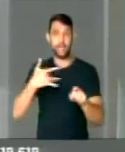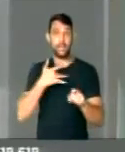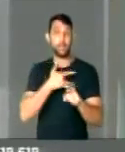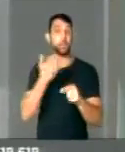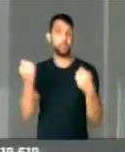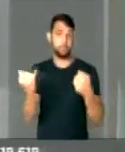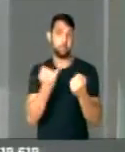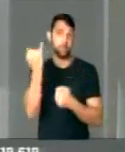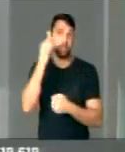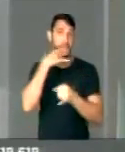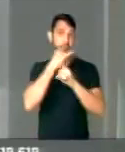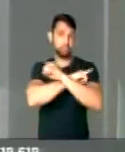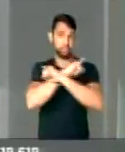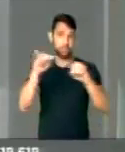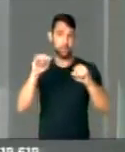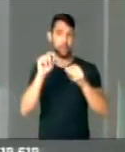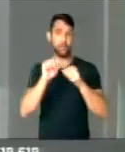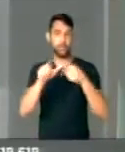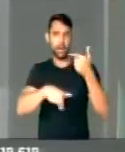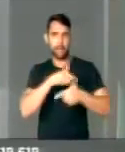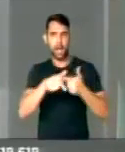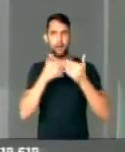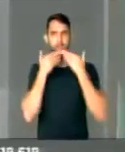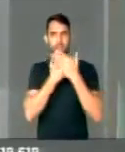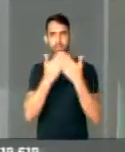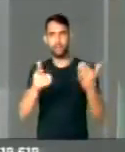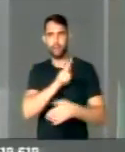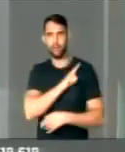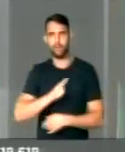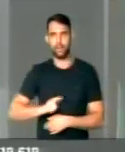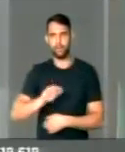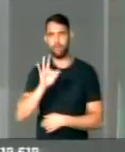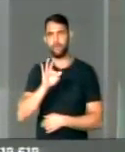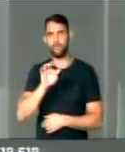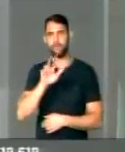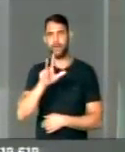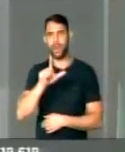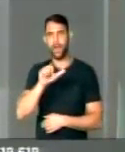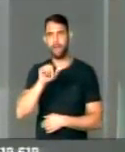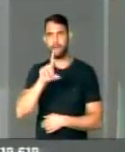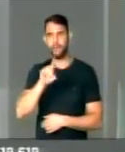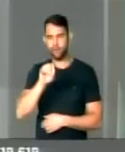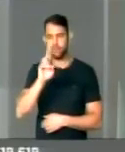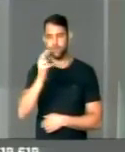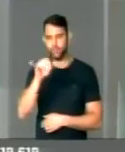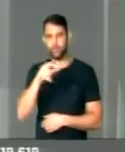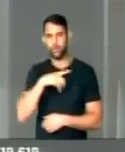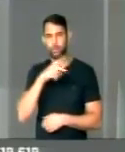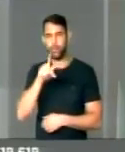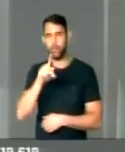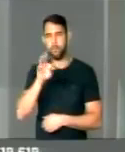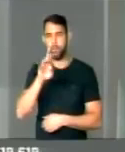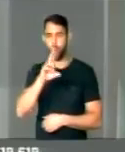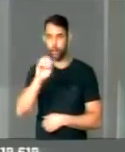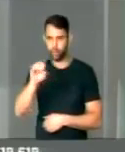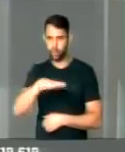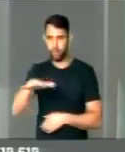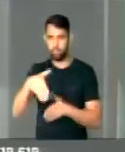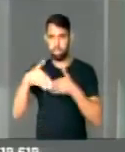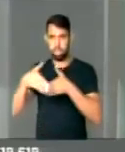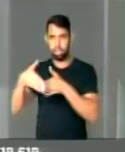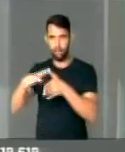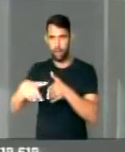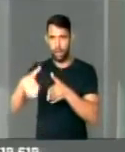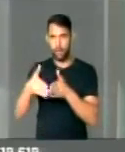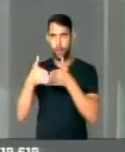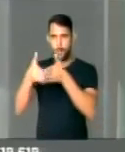ser registrado os feitos apresentados pelo governador Flávio Dino. O Porto é um caso à